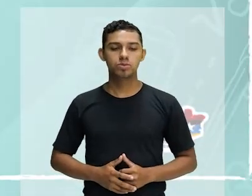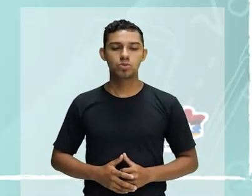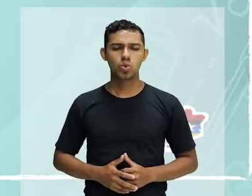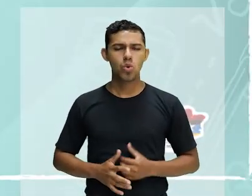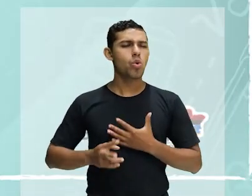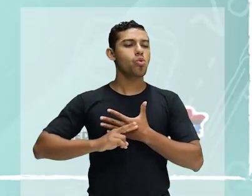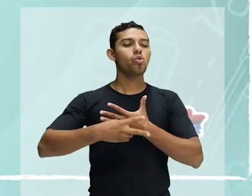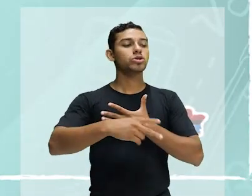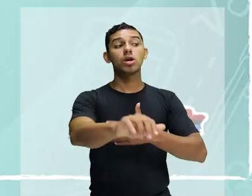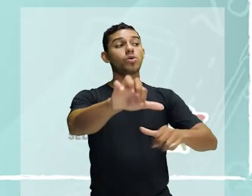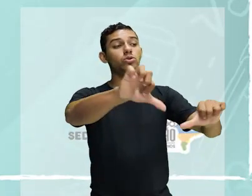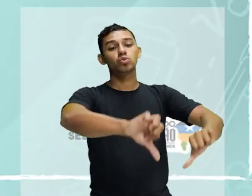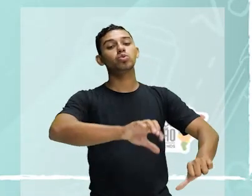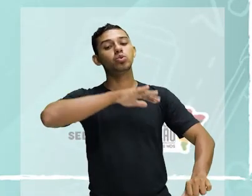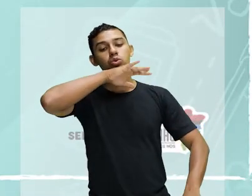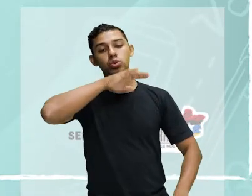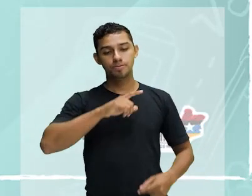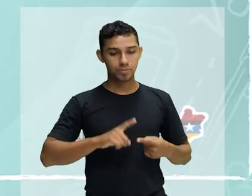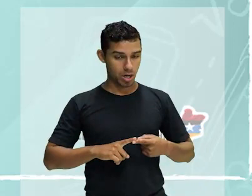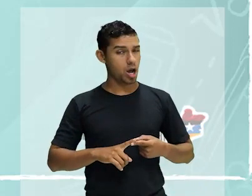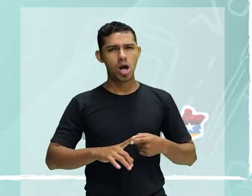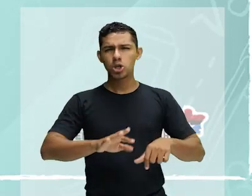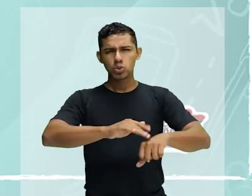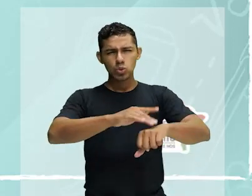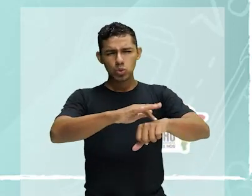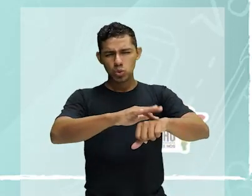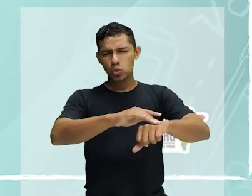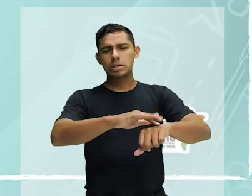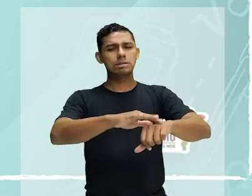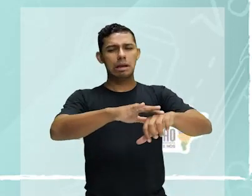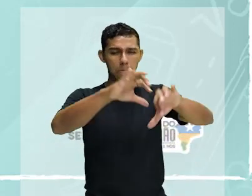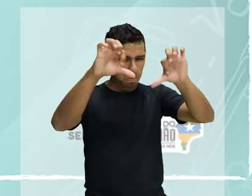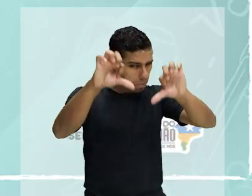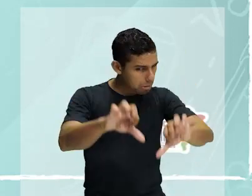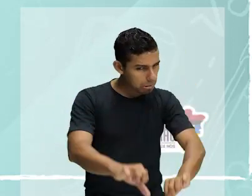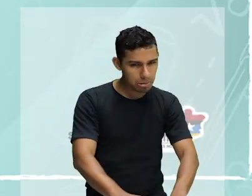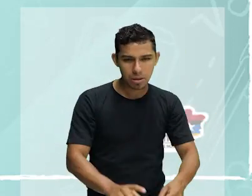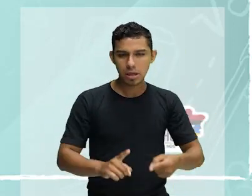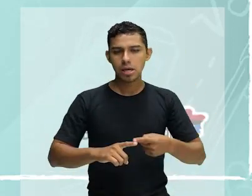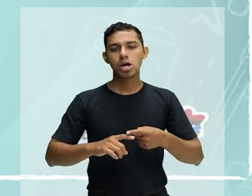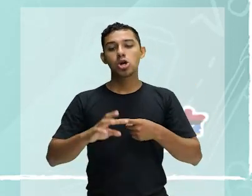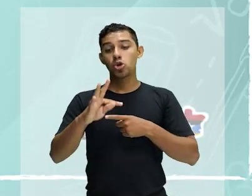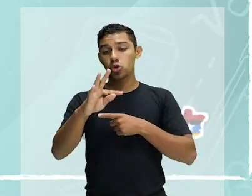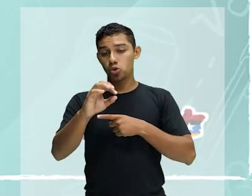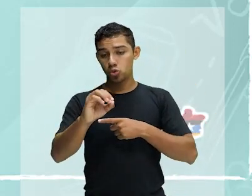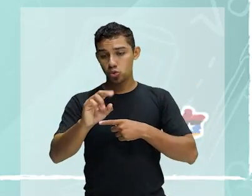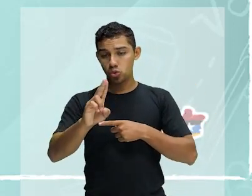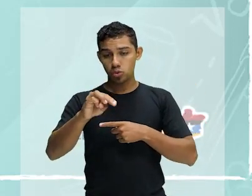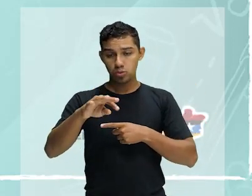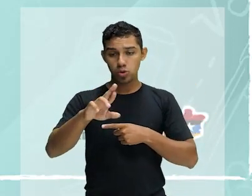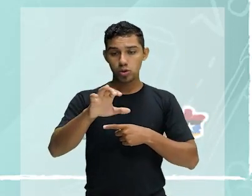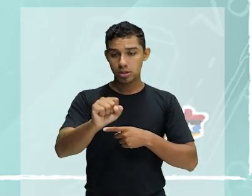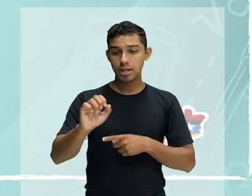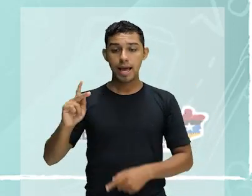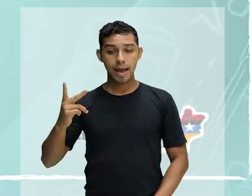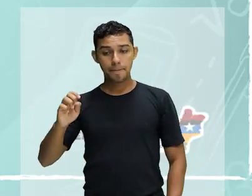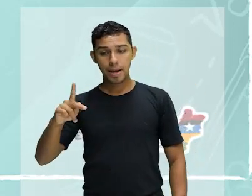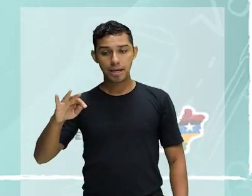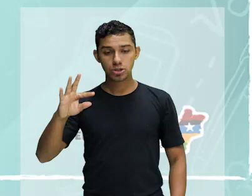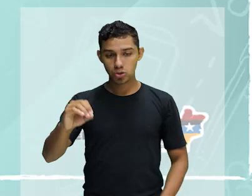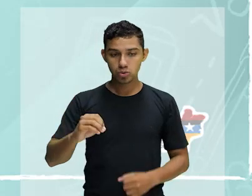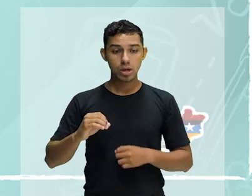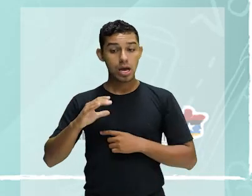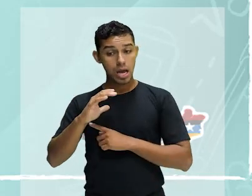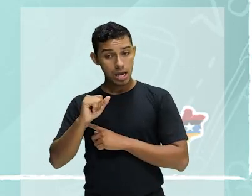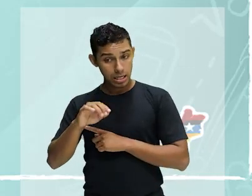Consequências. Podem causar doenças graves, como tumores hepáticos, câncer, aumento da quantidade de glóbulos vermelhos